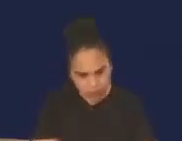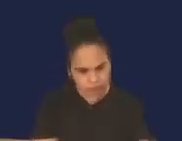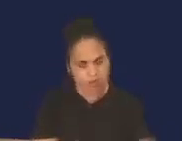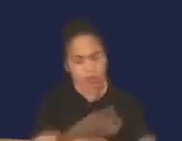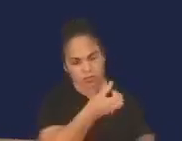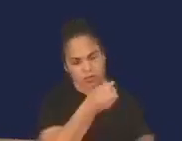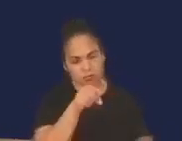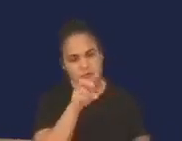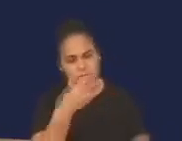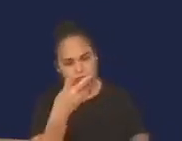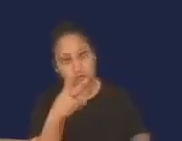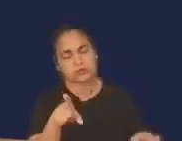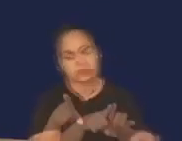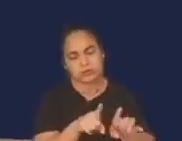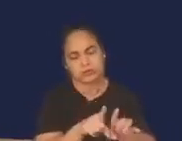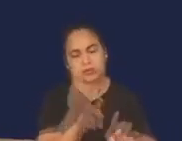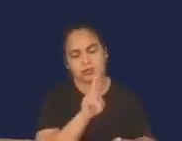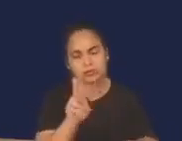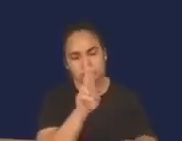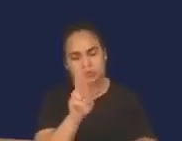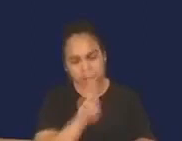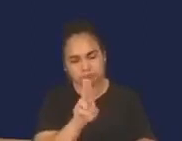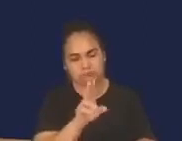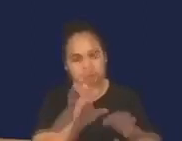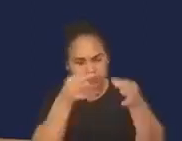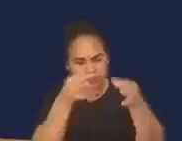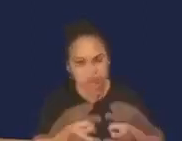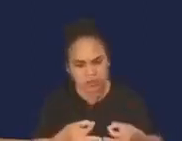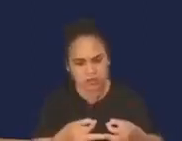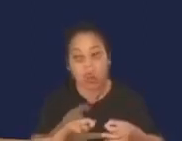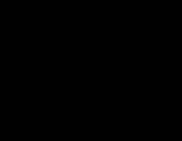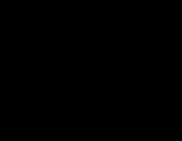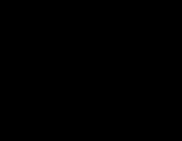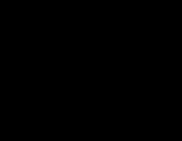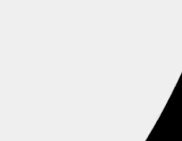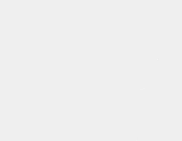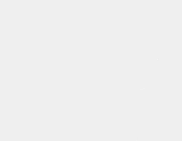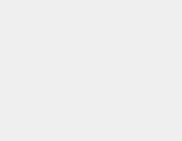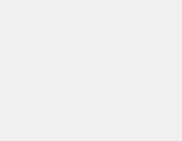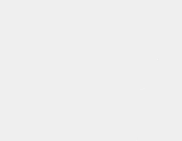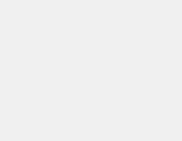6.4, a usar o acordo, a reunião de Glasgow, para fazer isso acontecer.